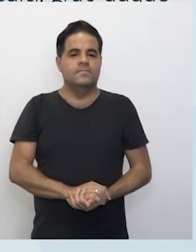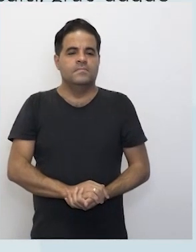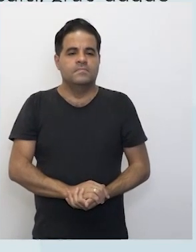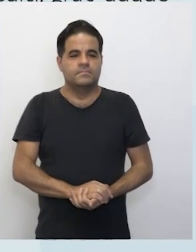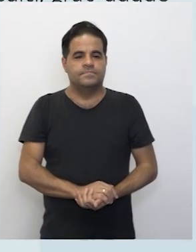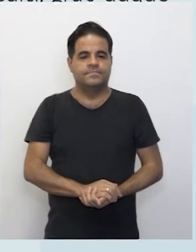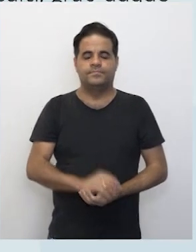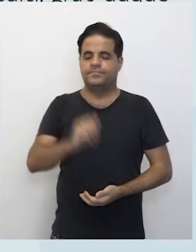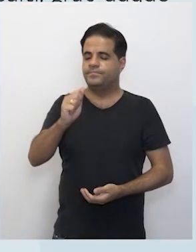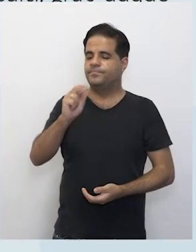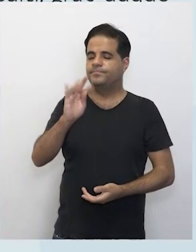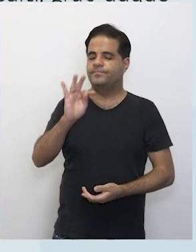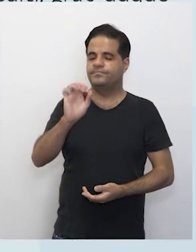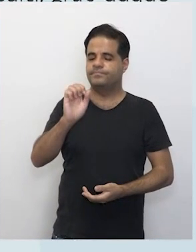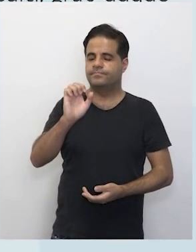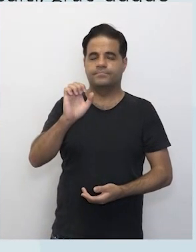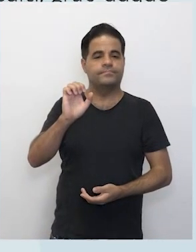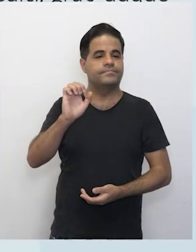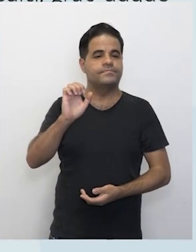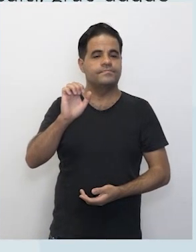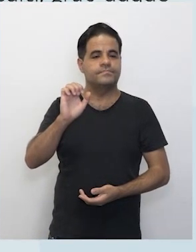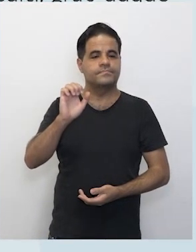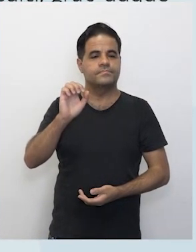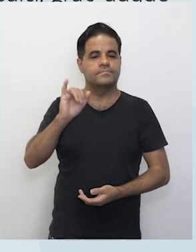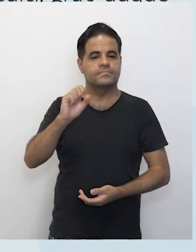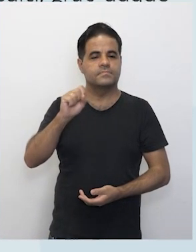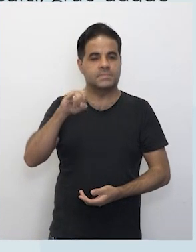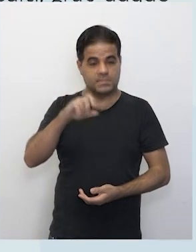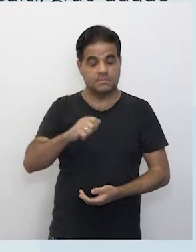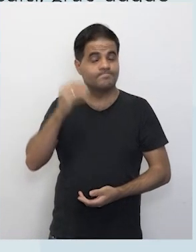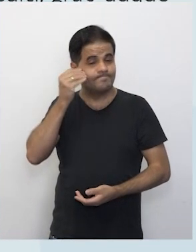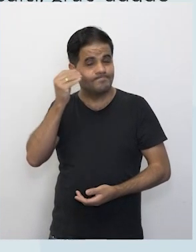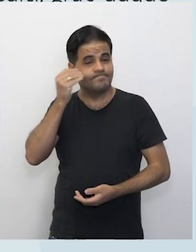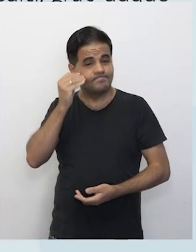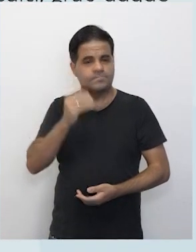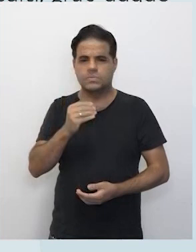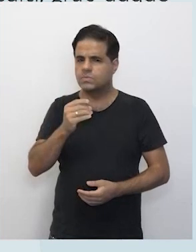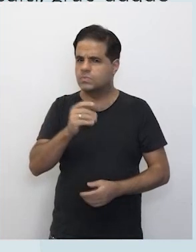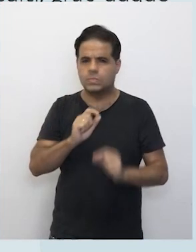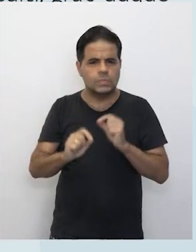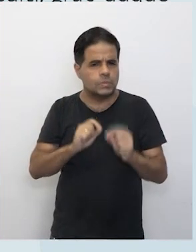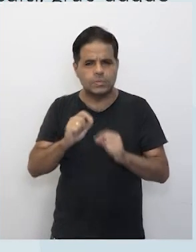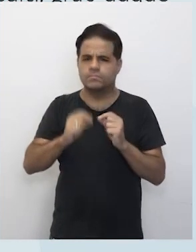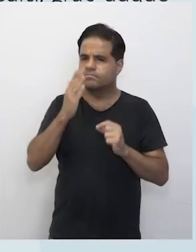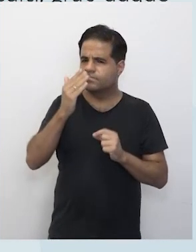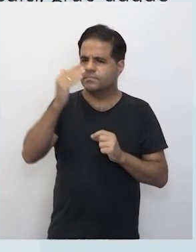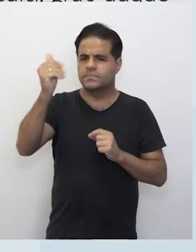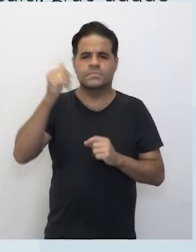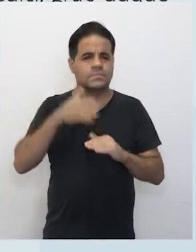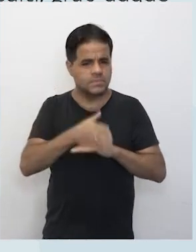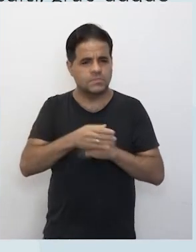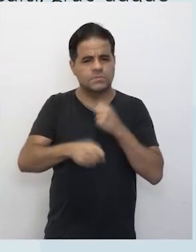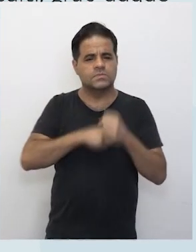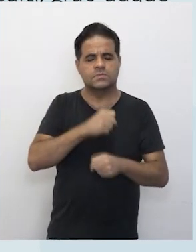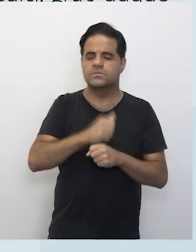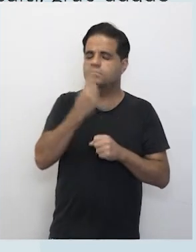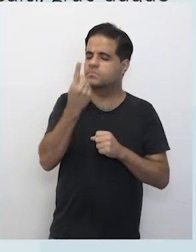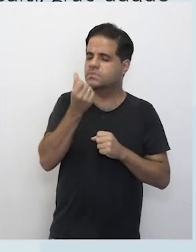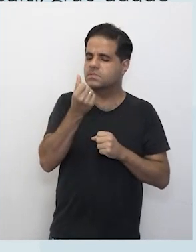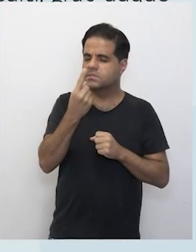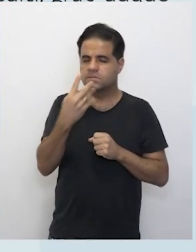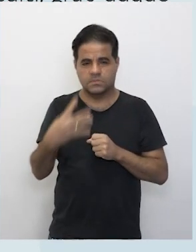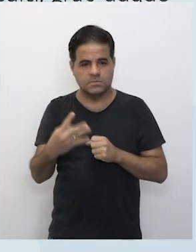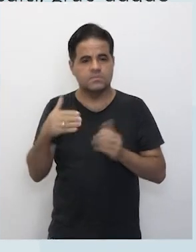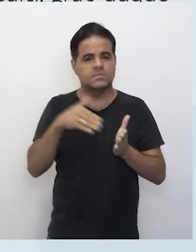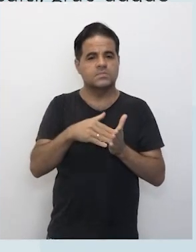Artemísia, depois de todo esse episódio, ela experimentou um momento de grande sucesso, né? Ainda em Florença, entre os anos de 1614